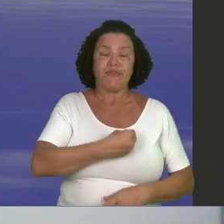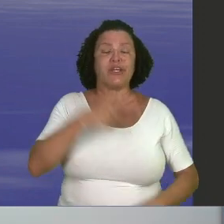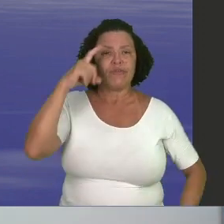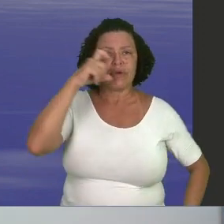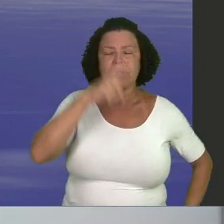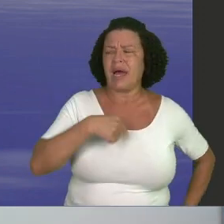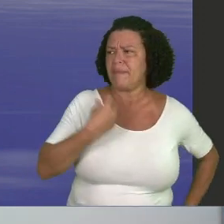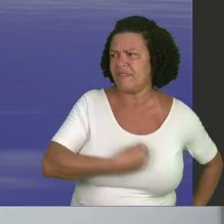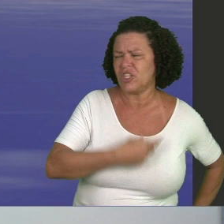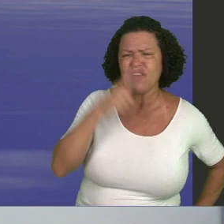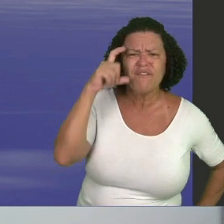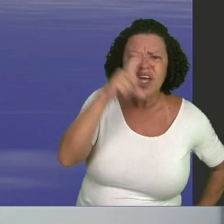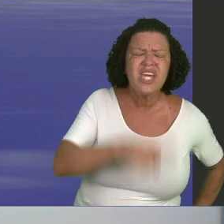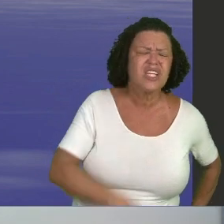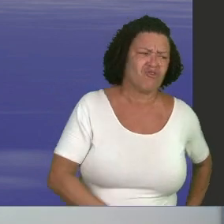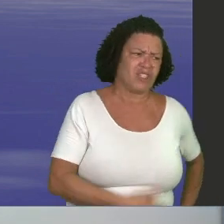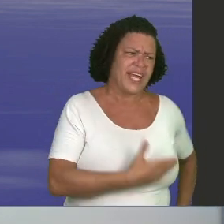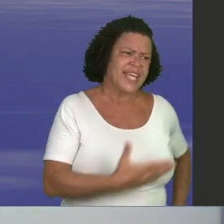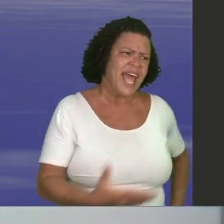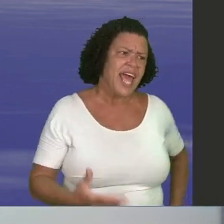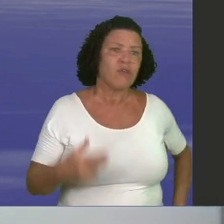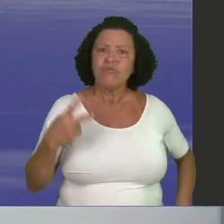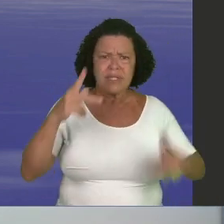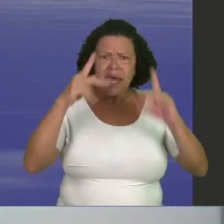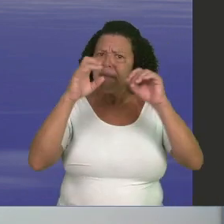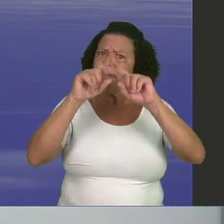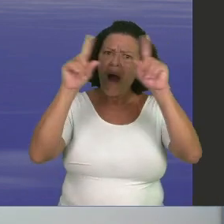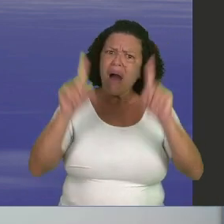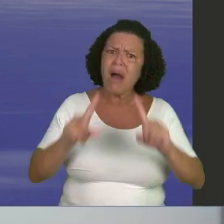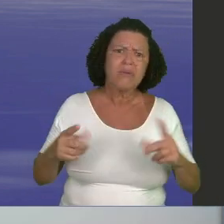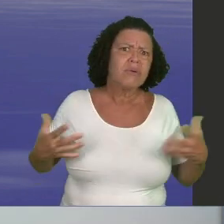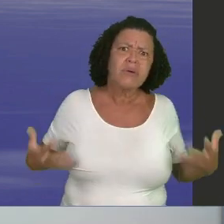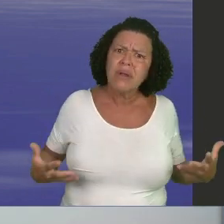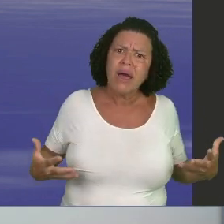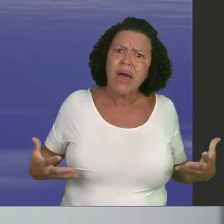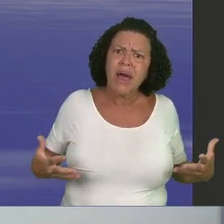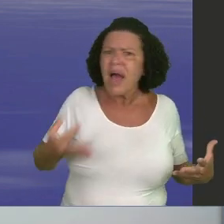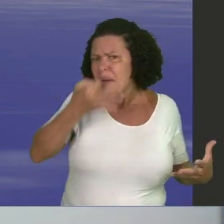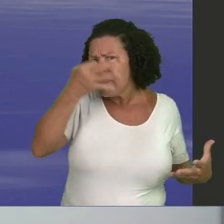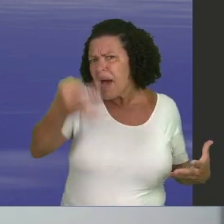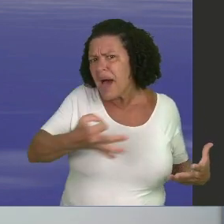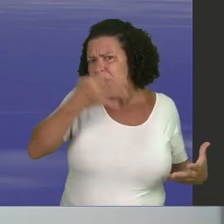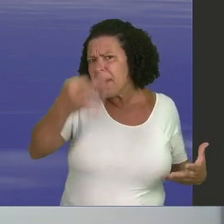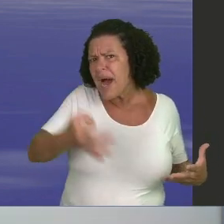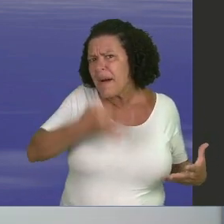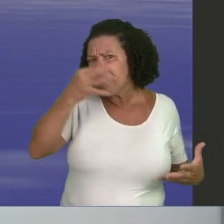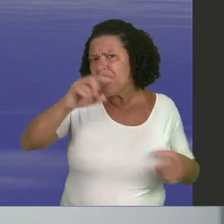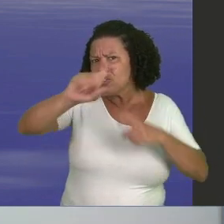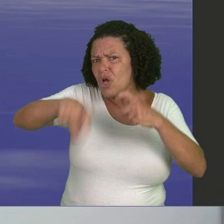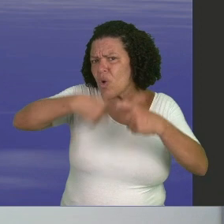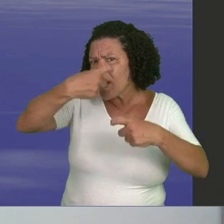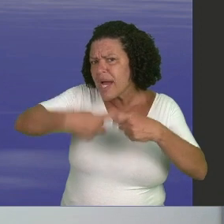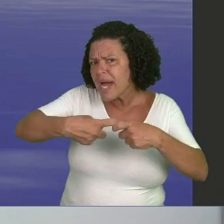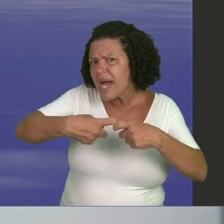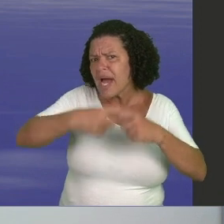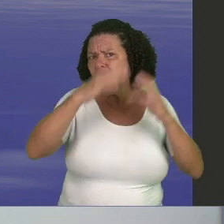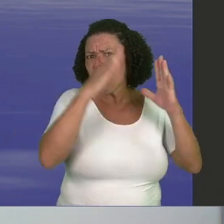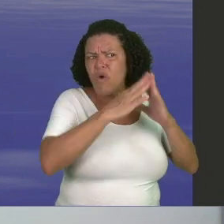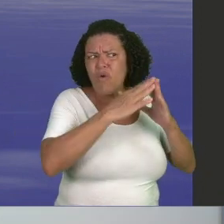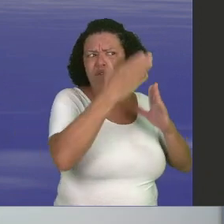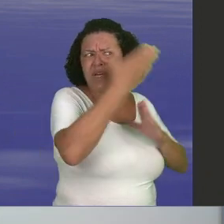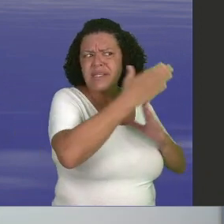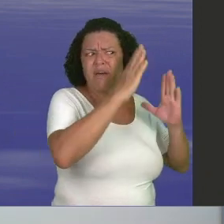dificuldade, não sabem viver com paz e harmonia. Então não adianta criticar o seu karma, o seu vizinho, o